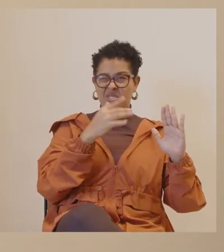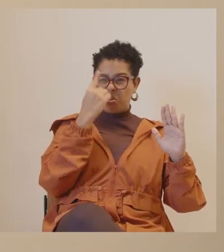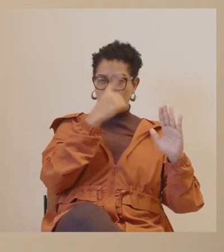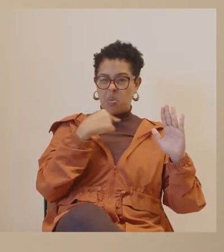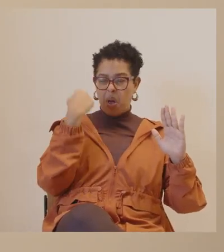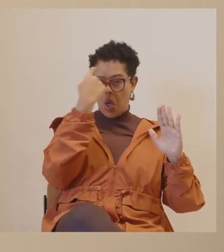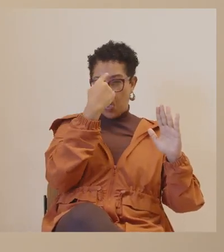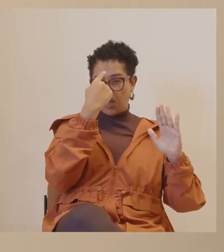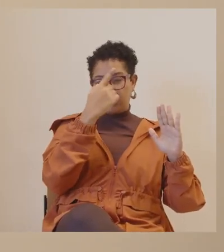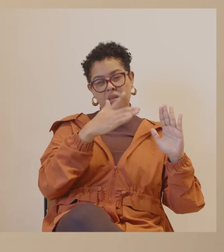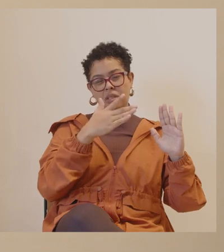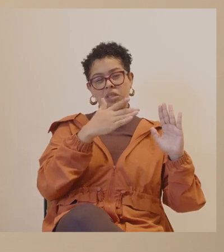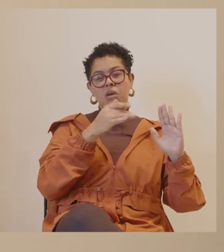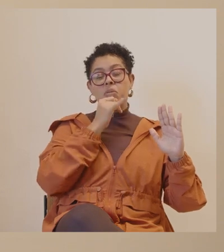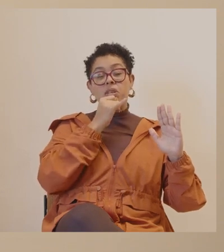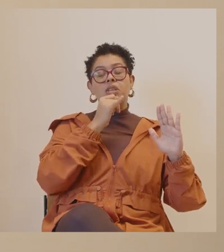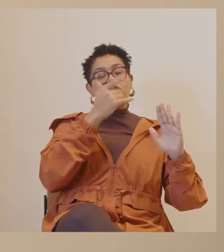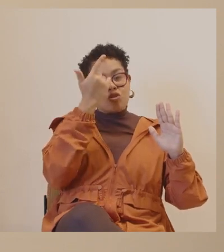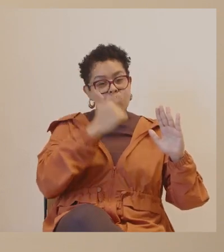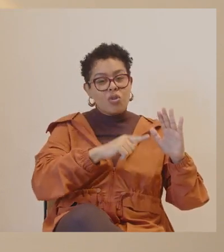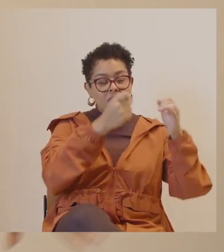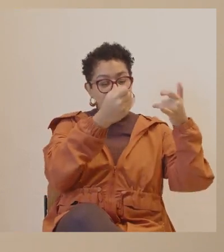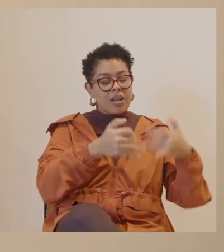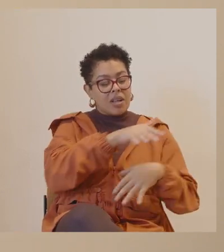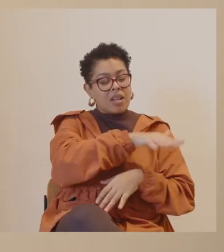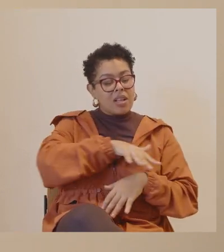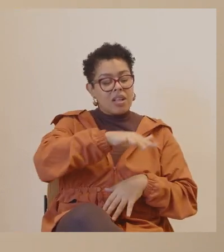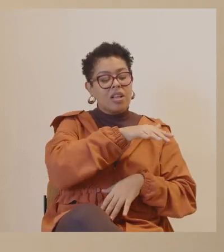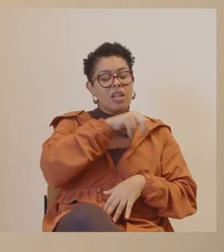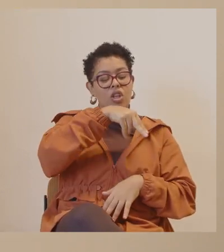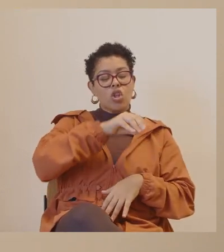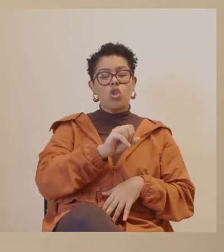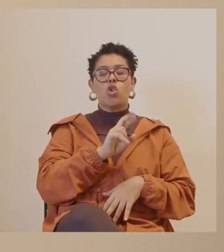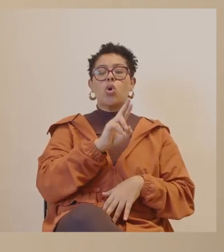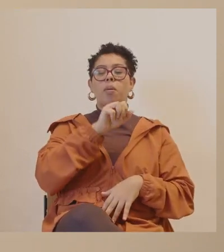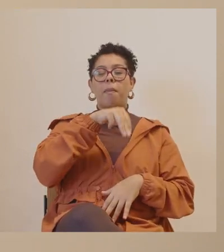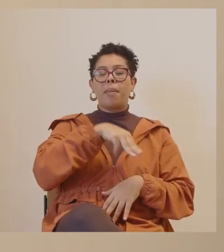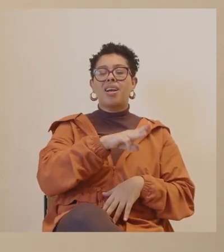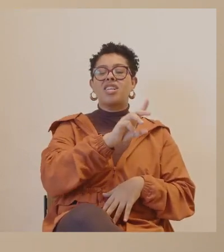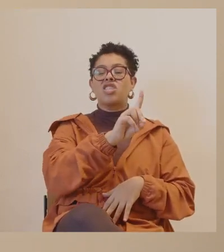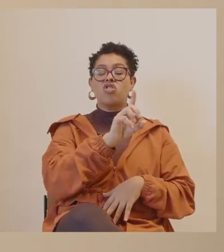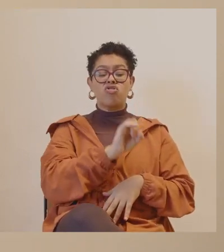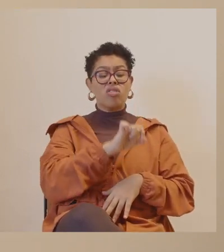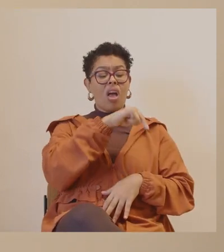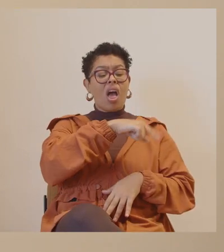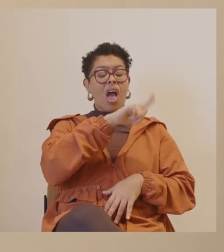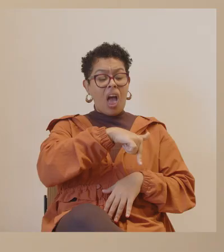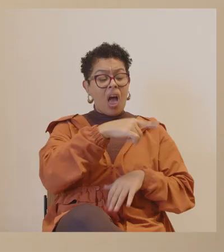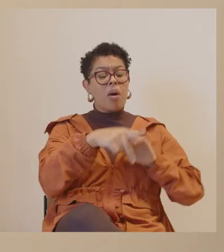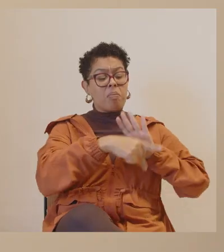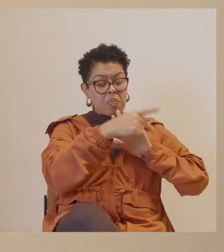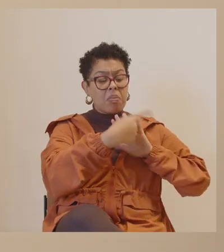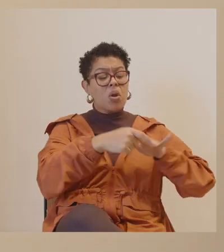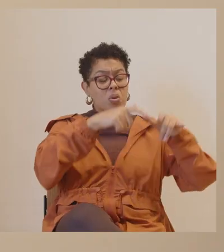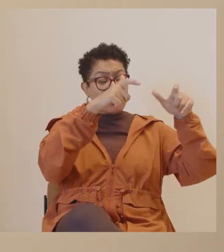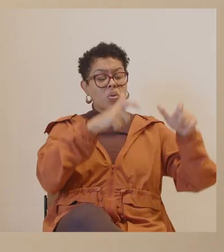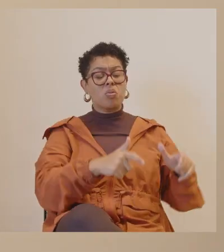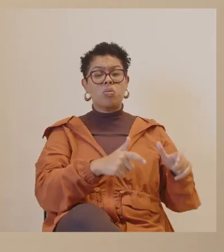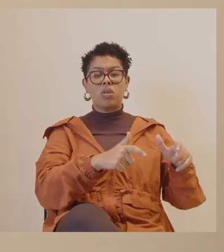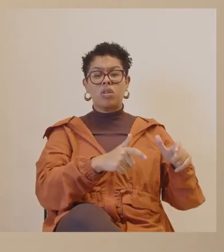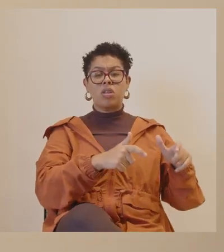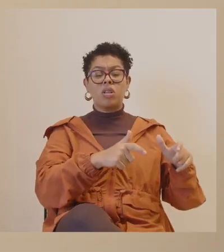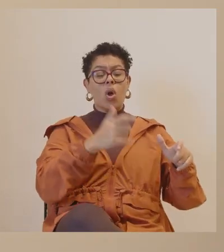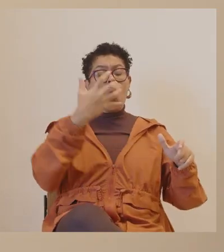para o norte. A gente está, de novo, falando dessa região da Normandia. Mas é o berço, na verdade, onde se enterram os reis da